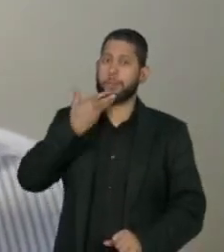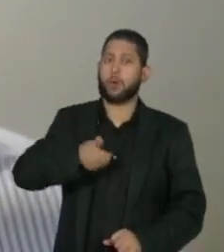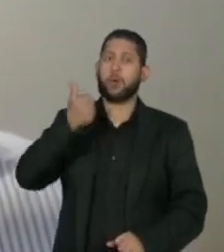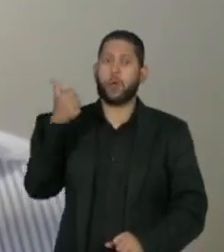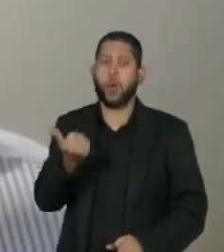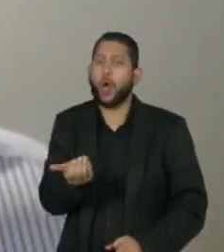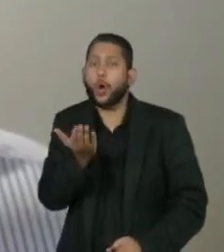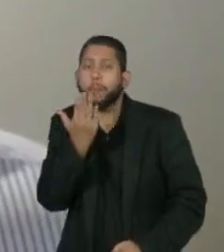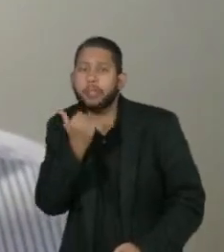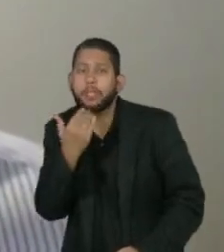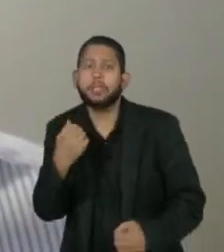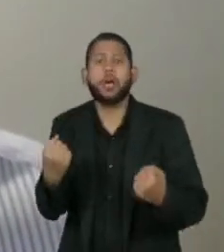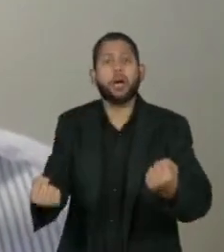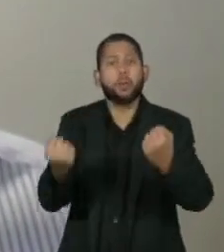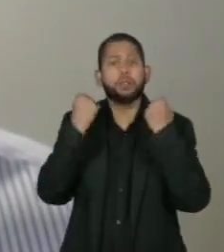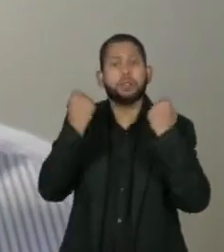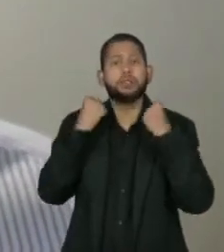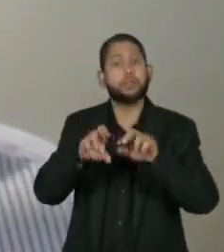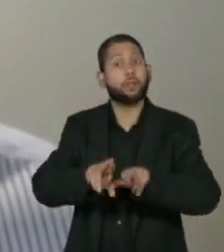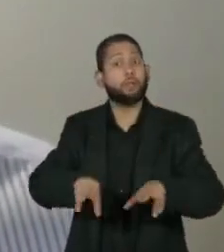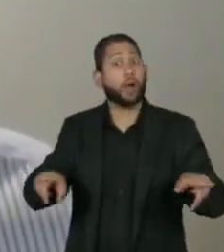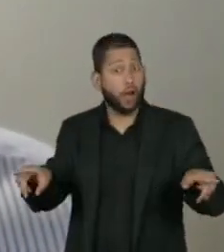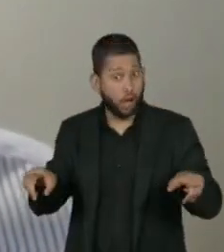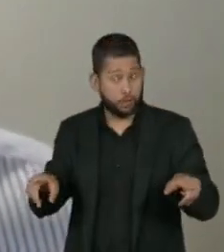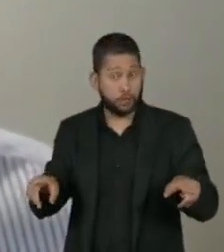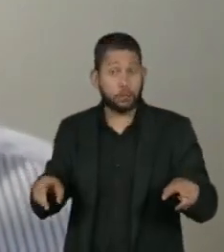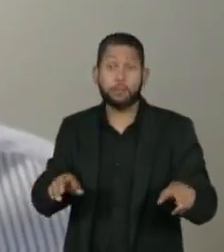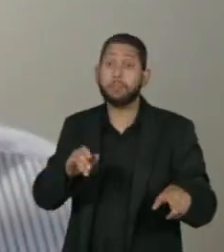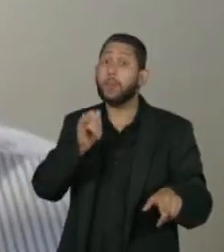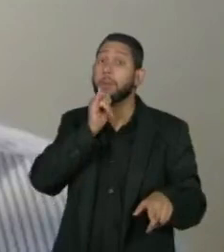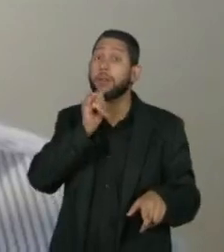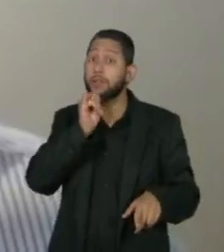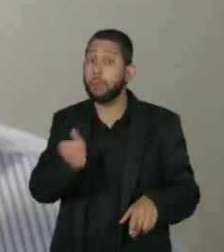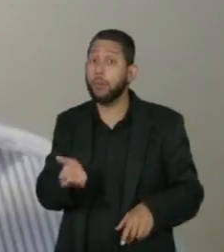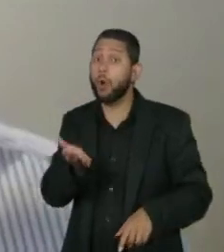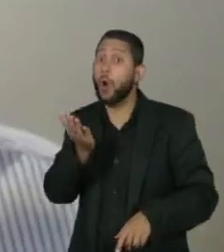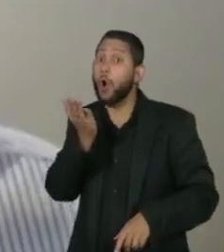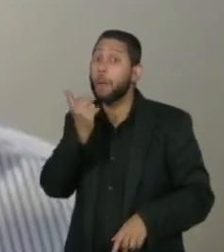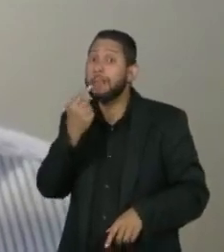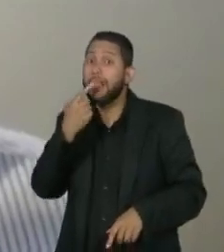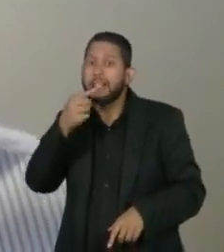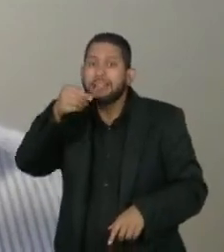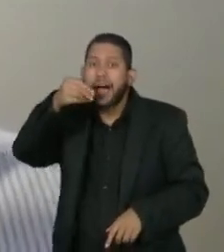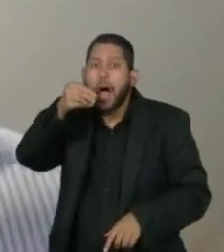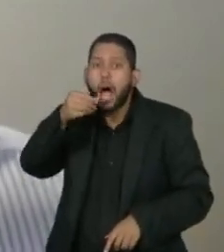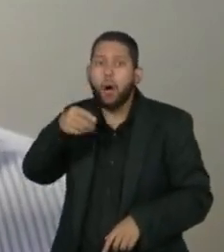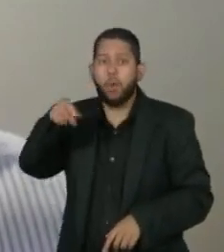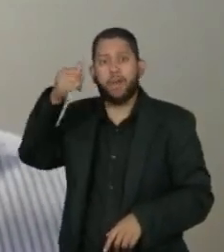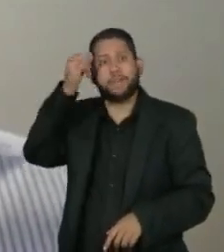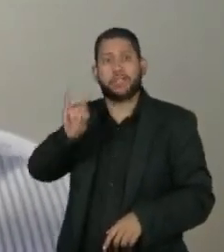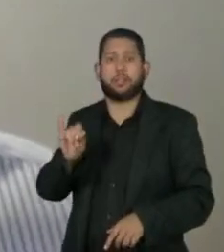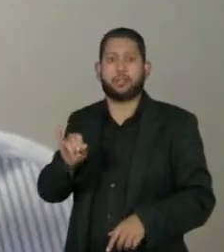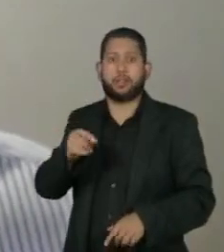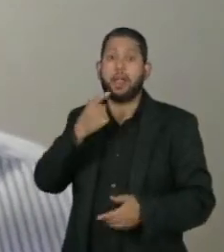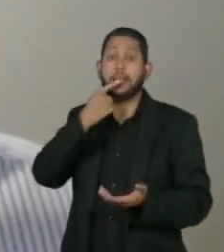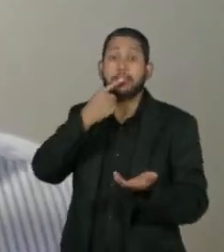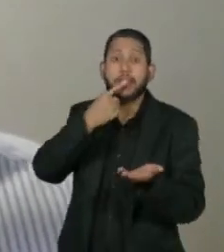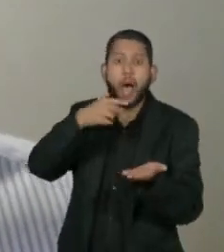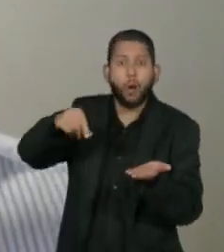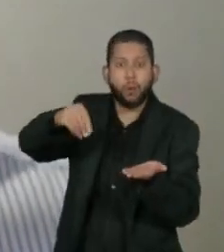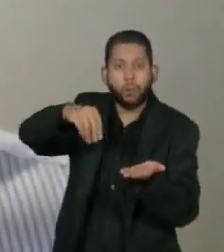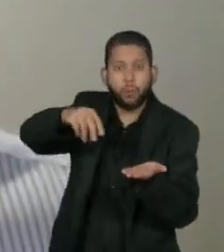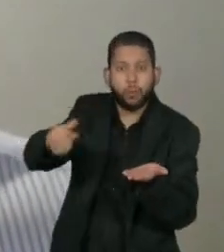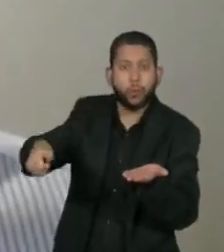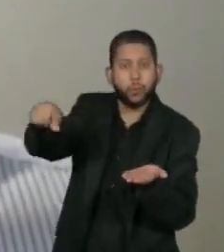em alguns deles que têm mais impacto, então reduzir o consumo de sal, tanto do sal adicionado quanto